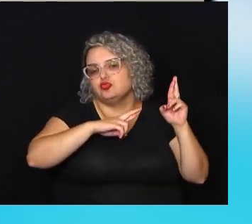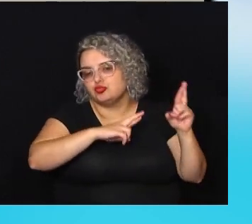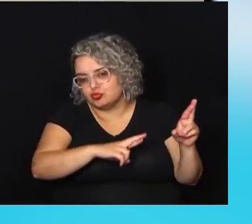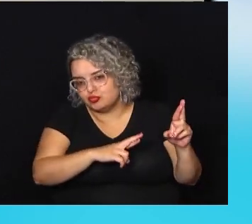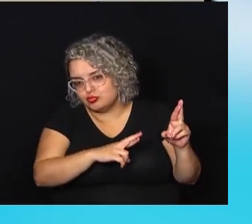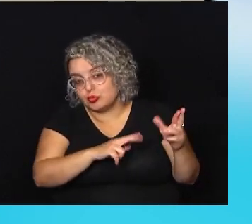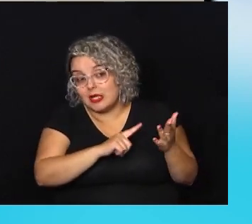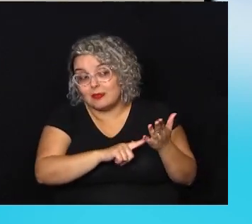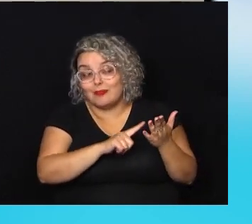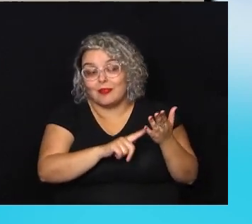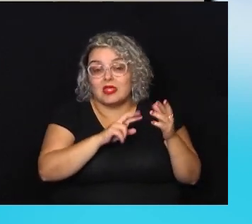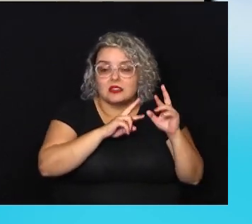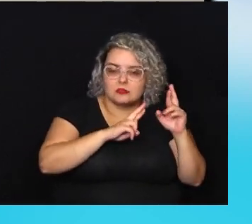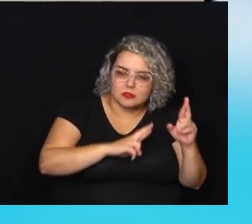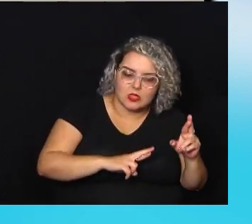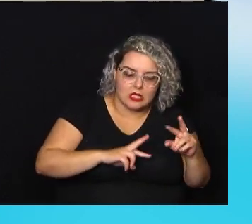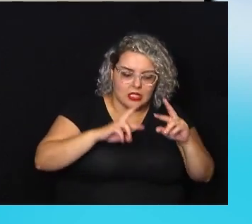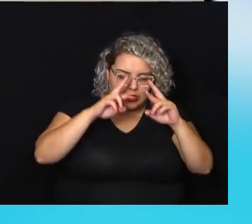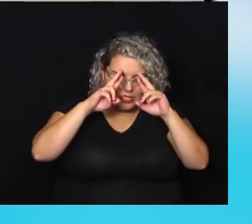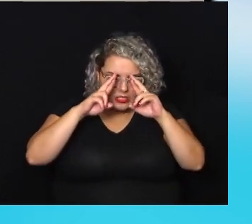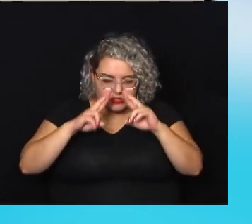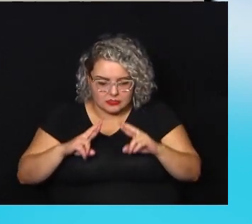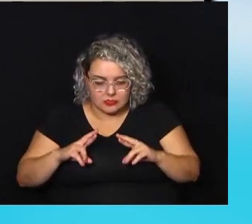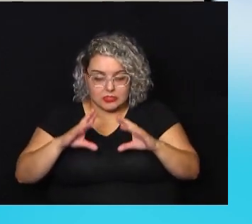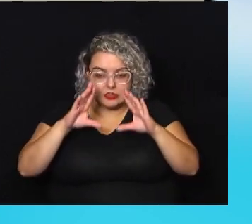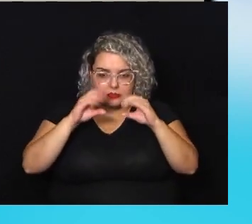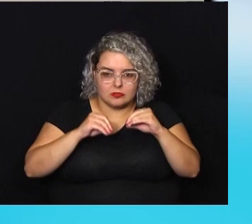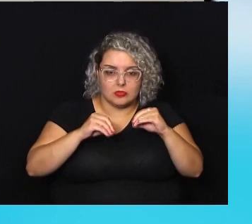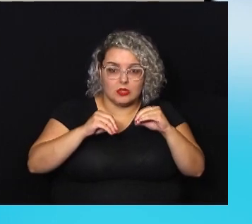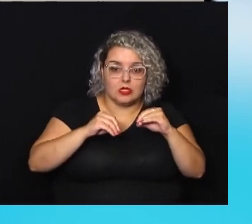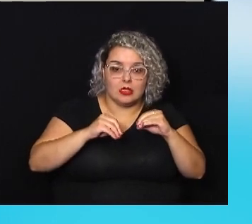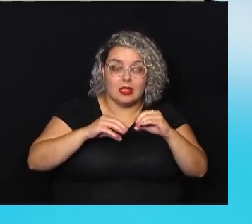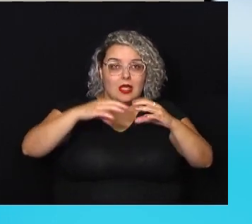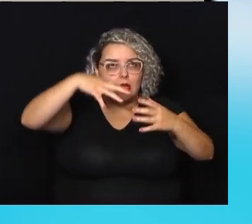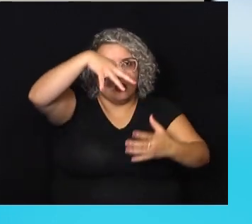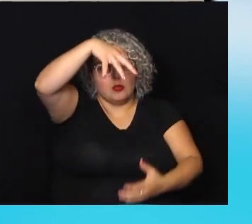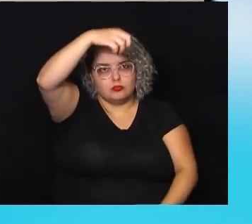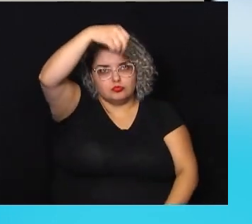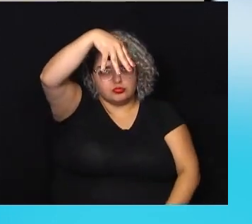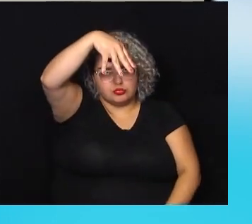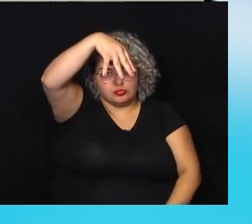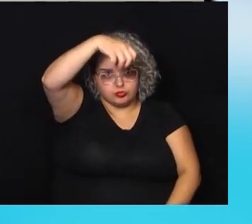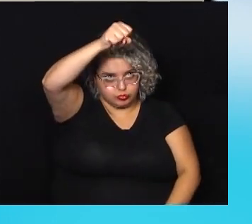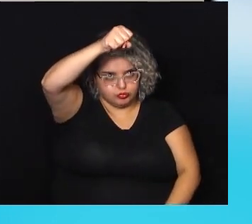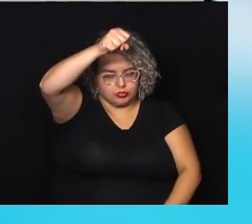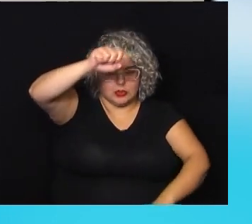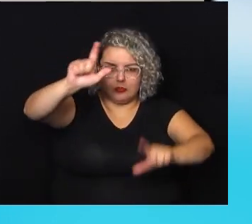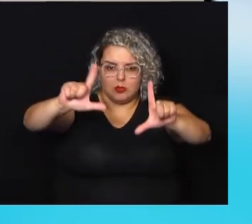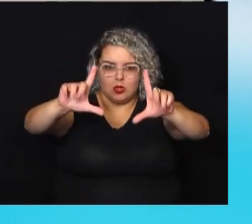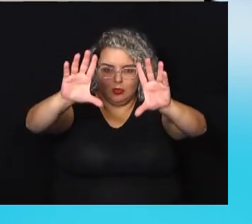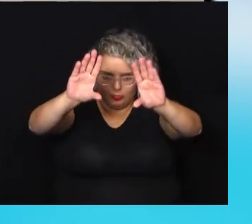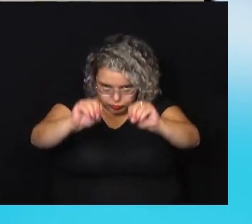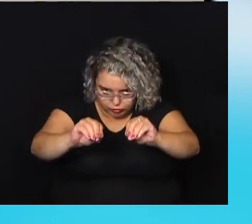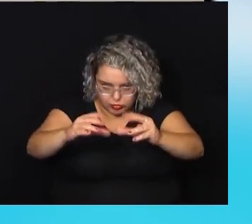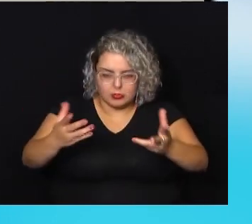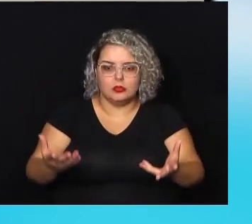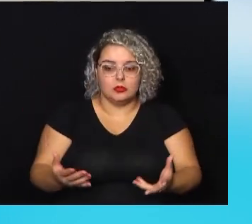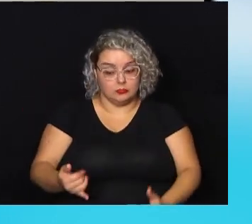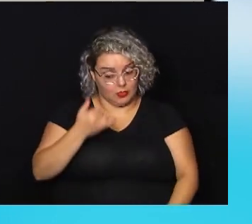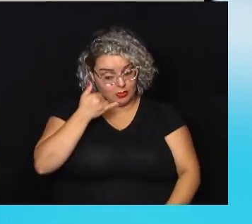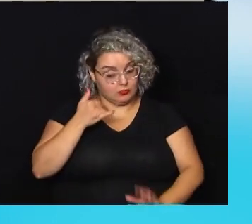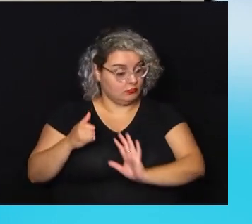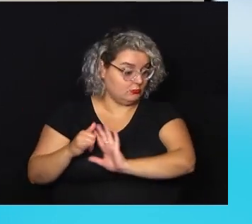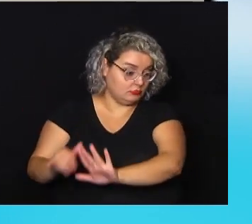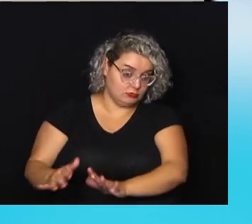Respeitar muito os hábitos do sono, respeitar a noite, respeitar a ausência de luz, entender todo esse mecanismo